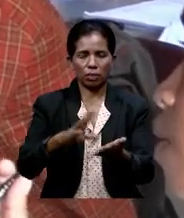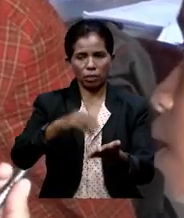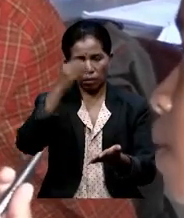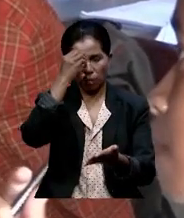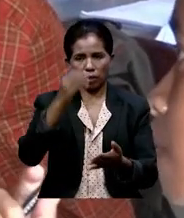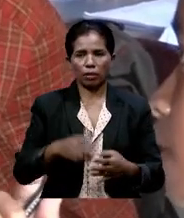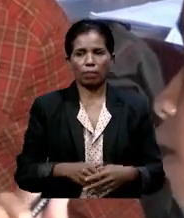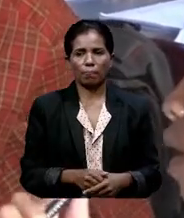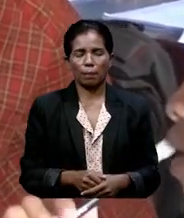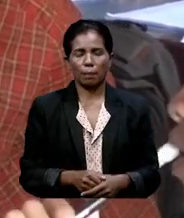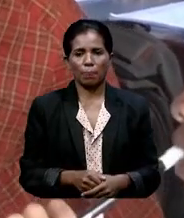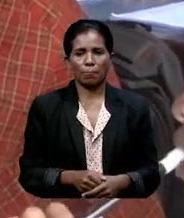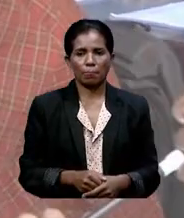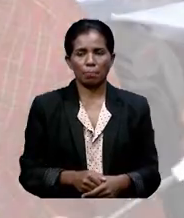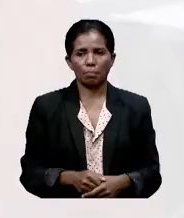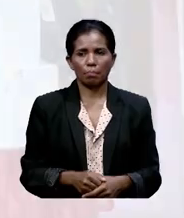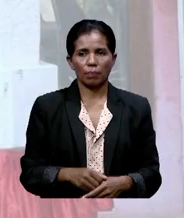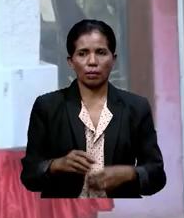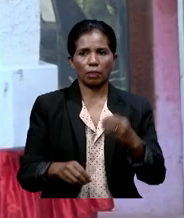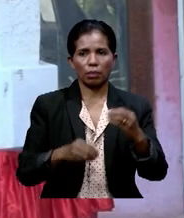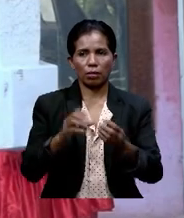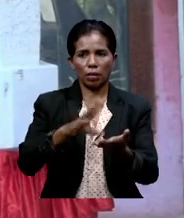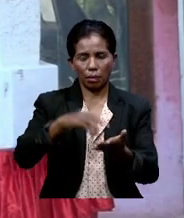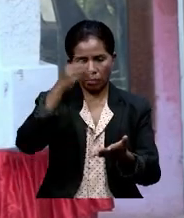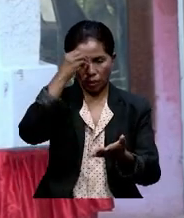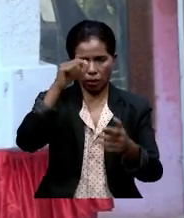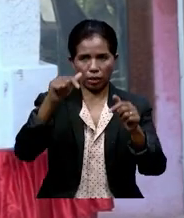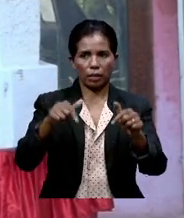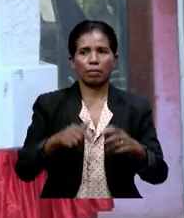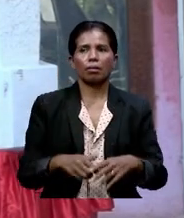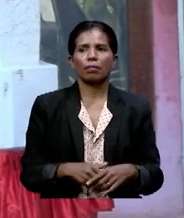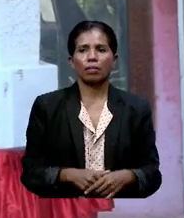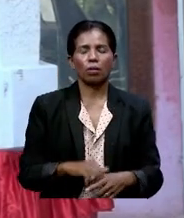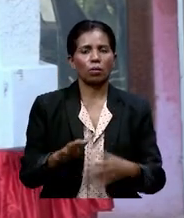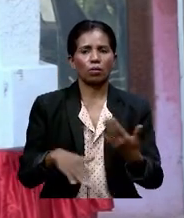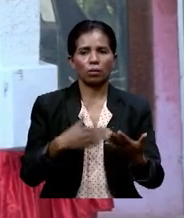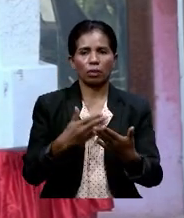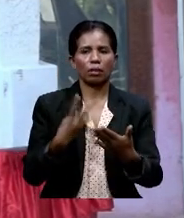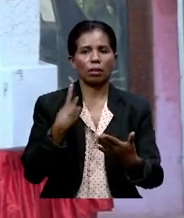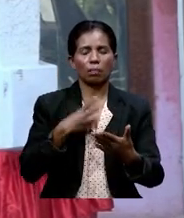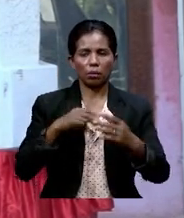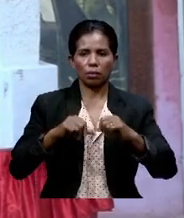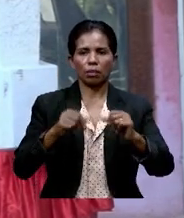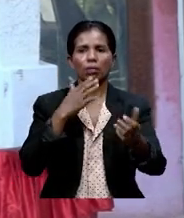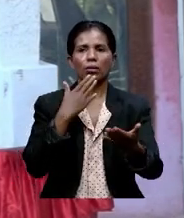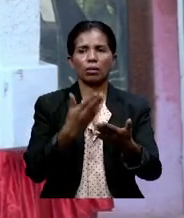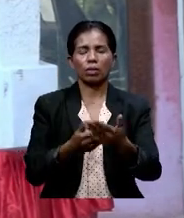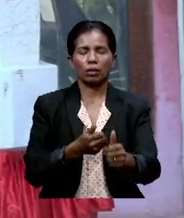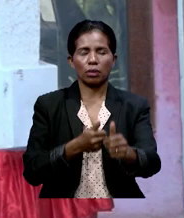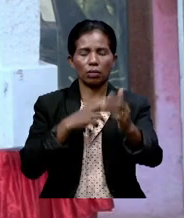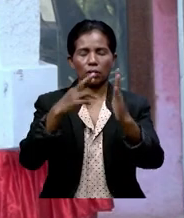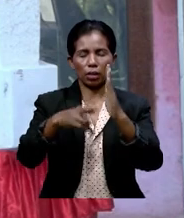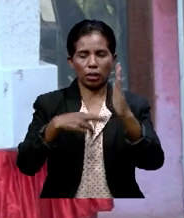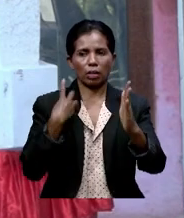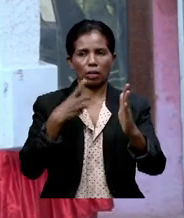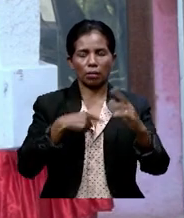aprendizagem. Relaciona o ensino aprendizagem e a aula, boa tototo, amilau, tu é carga horário, neve, macam haruka,